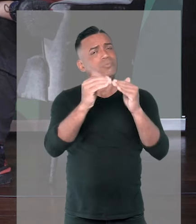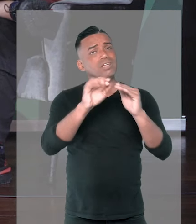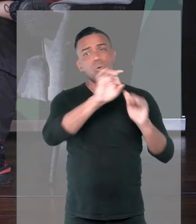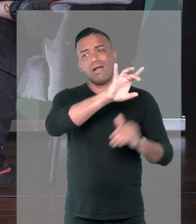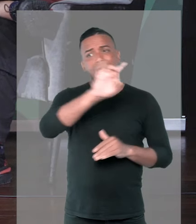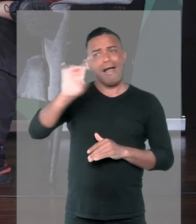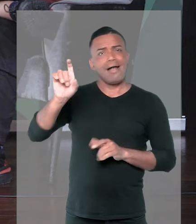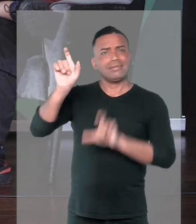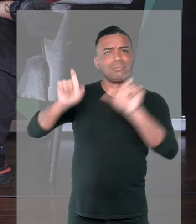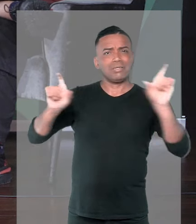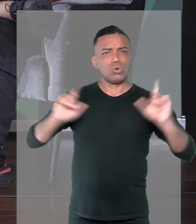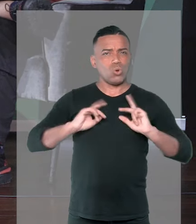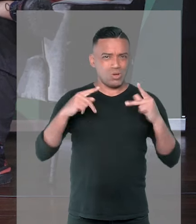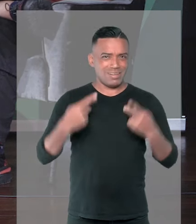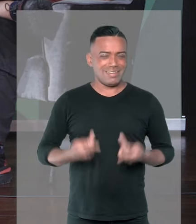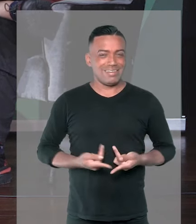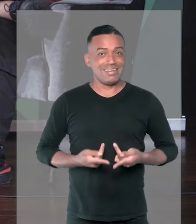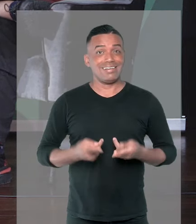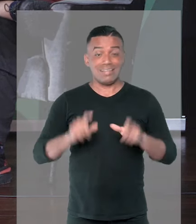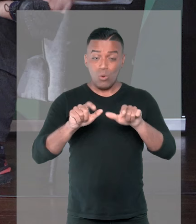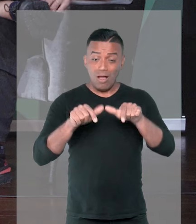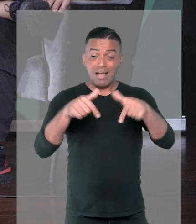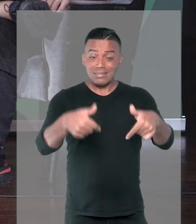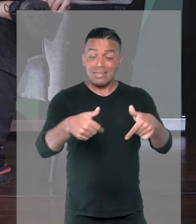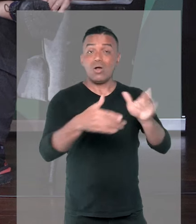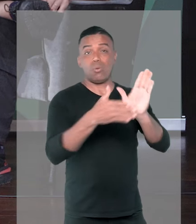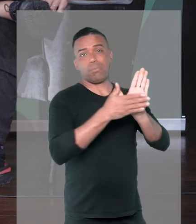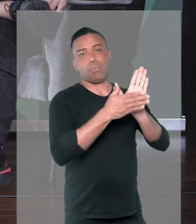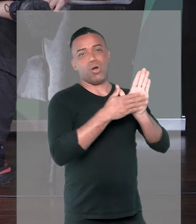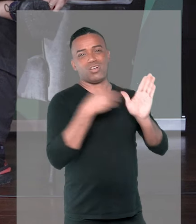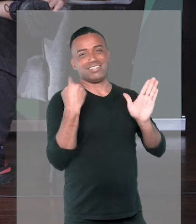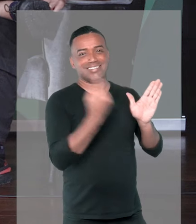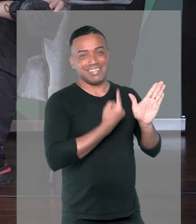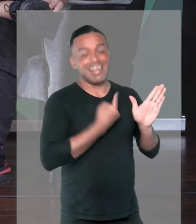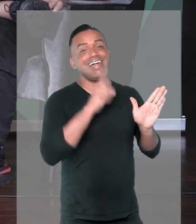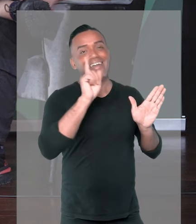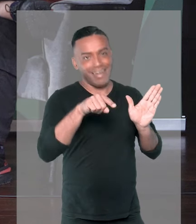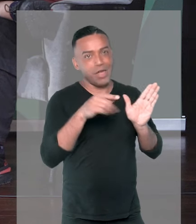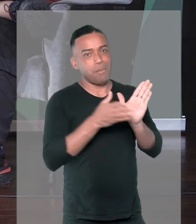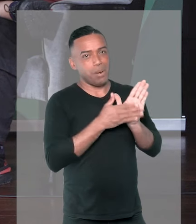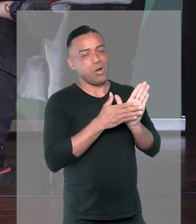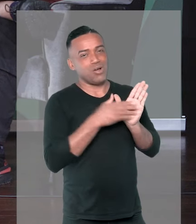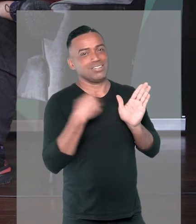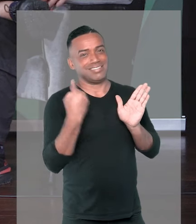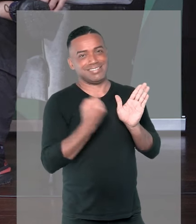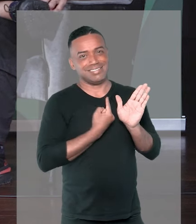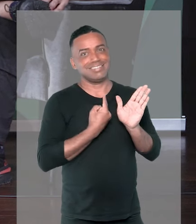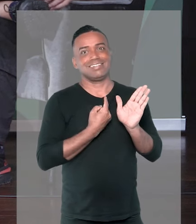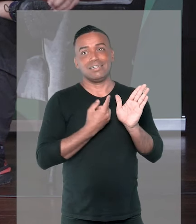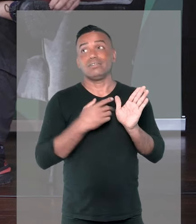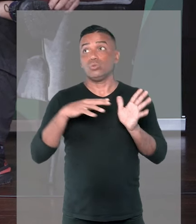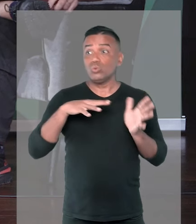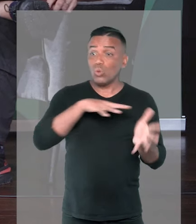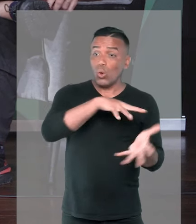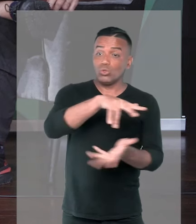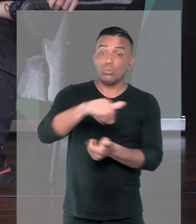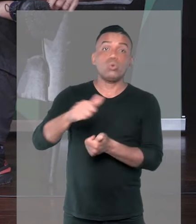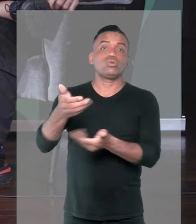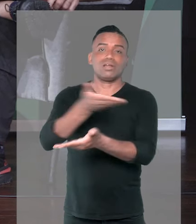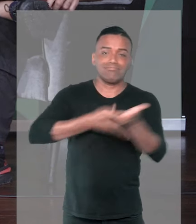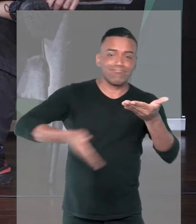nós a a execução do Nosso propósito é o Nosso propósito perante todo mundo com quem a gente